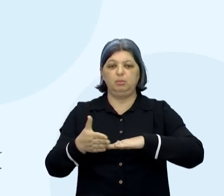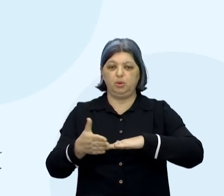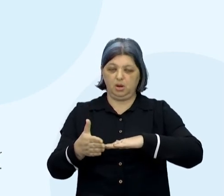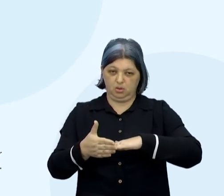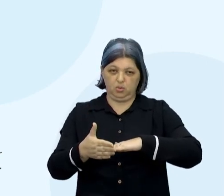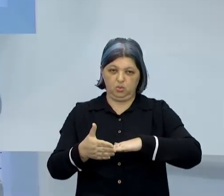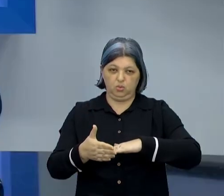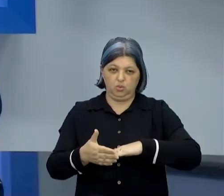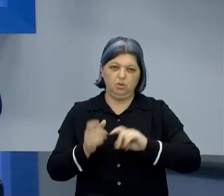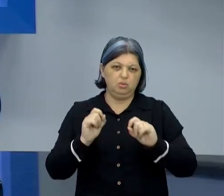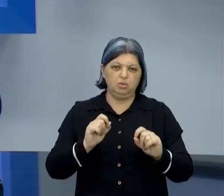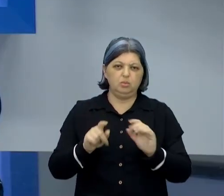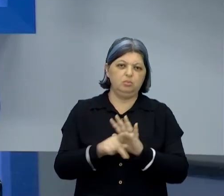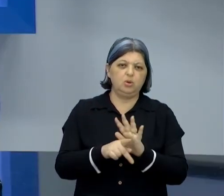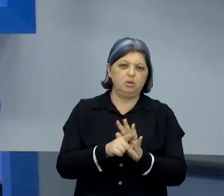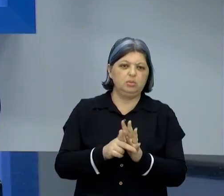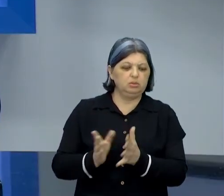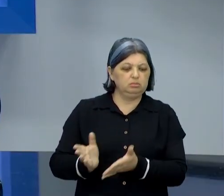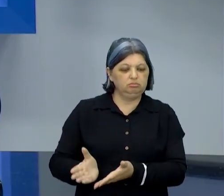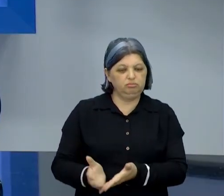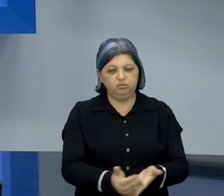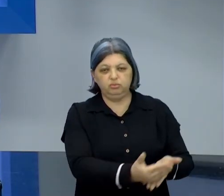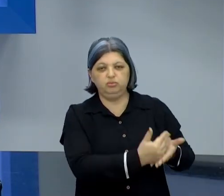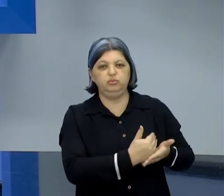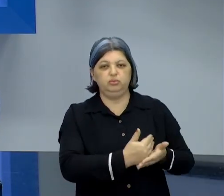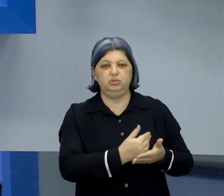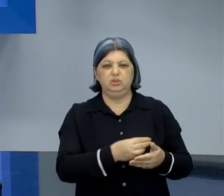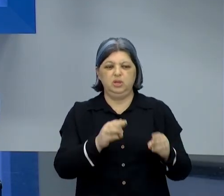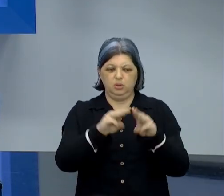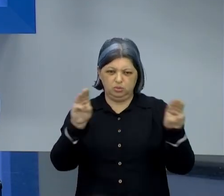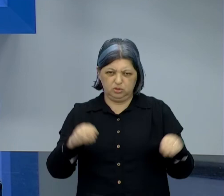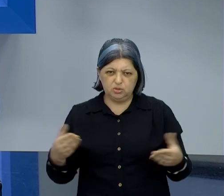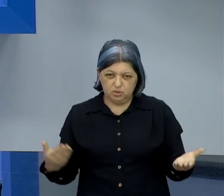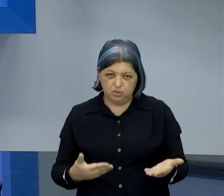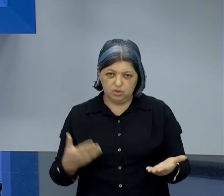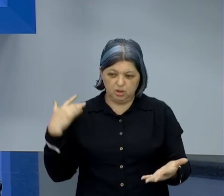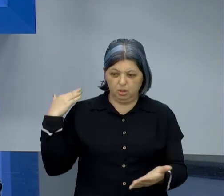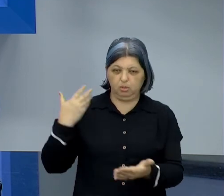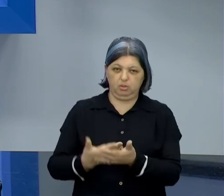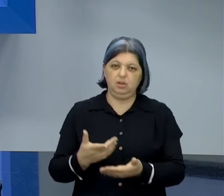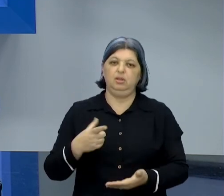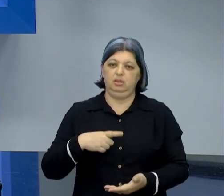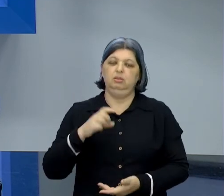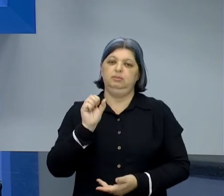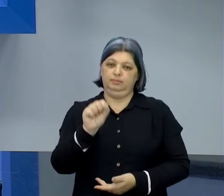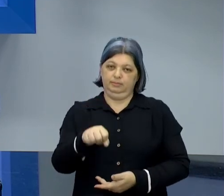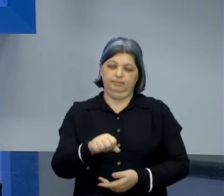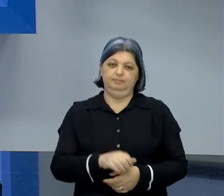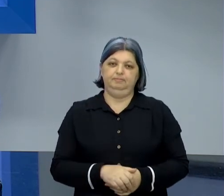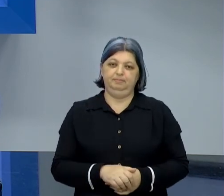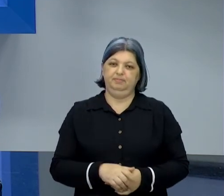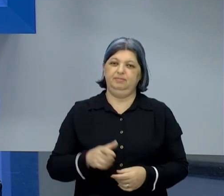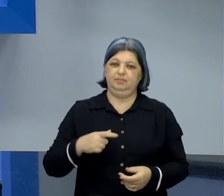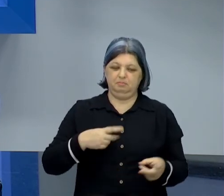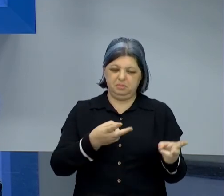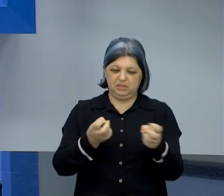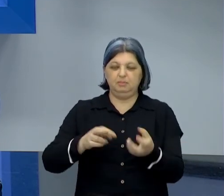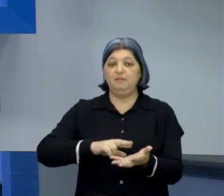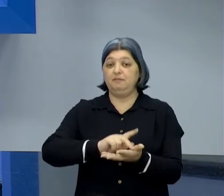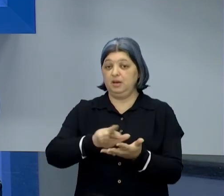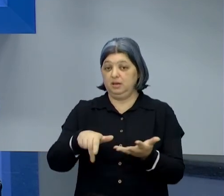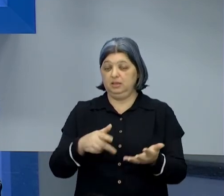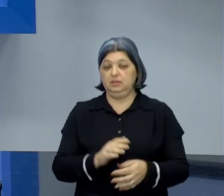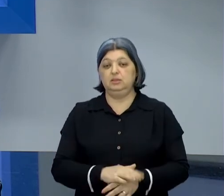do colecionismo para o museu de hoje? Tem alguma diferença? Sim, né? A gente consegue perceber várias, tá? Mas